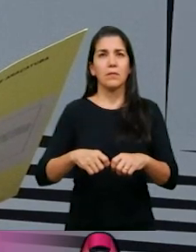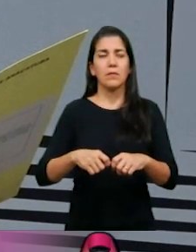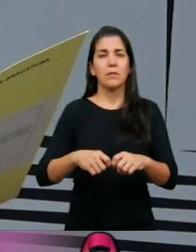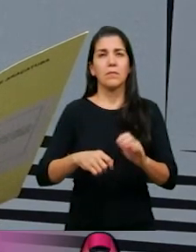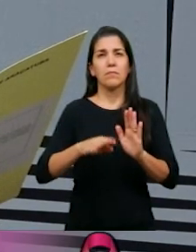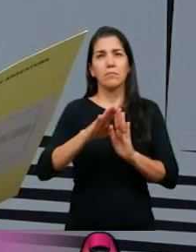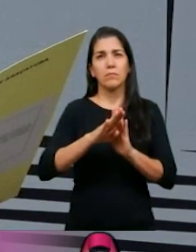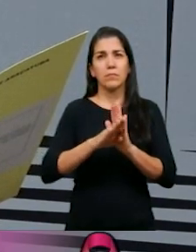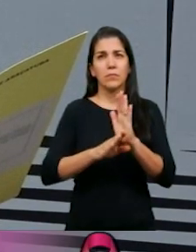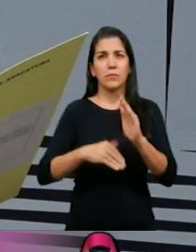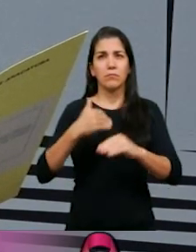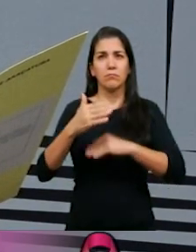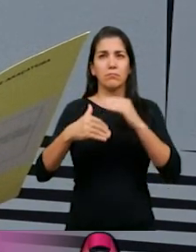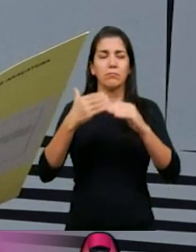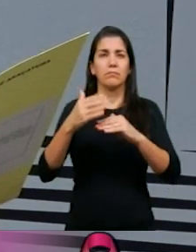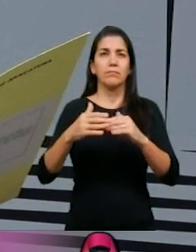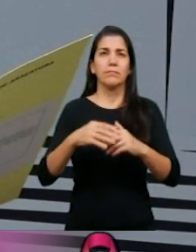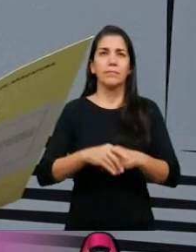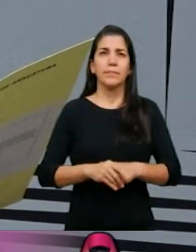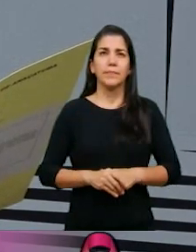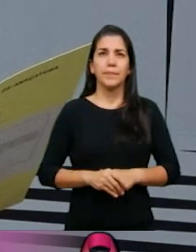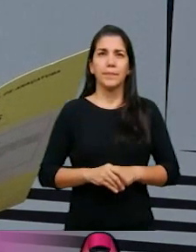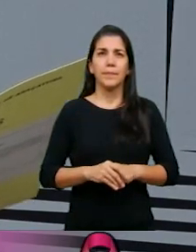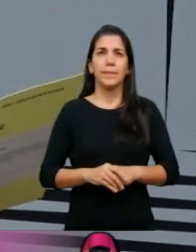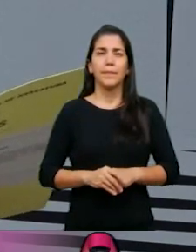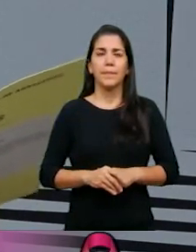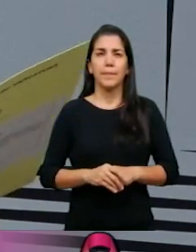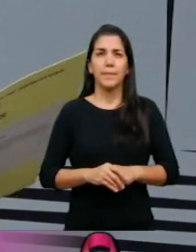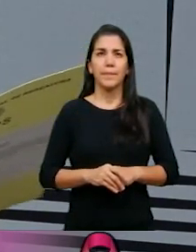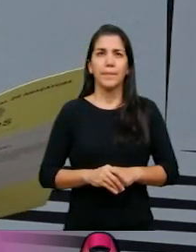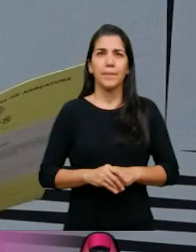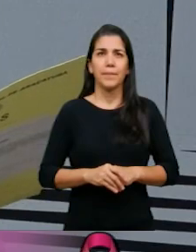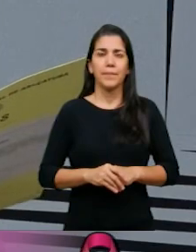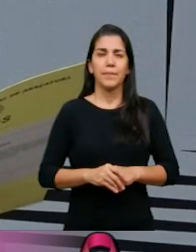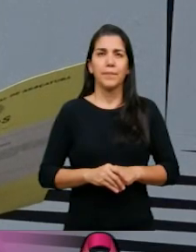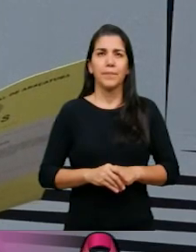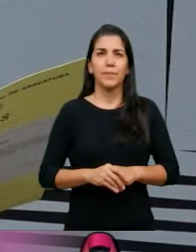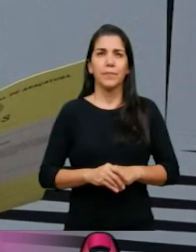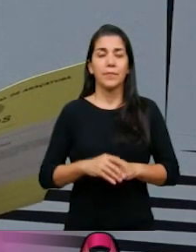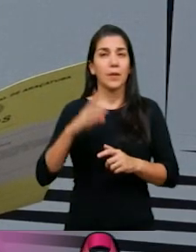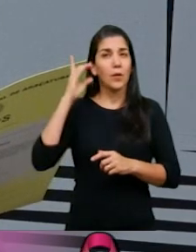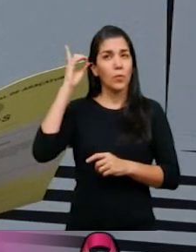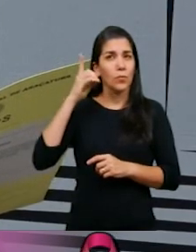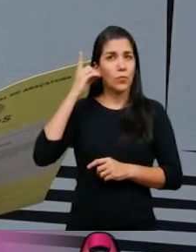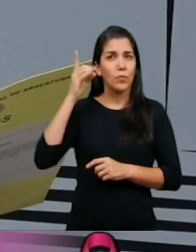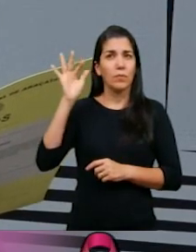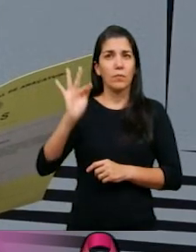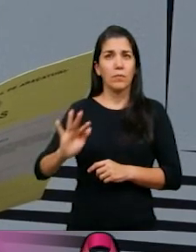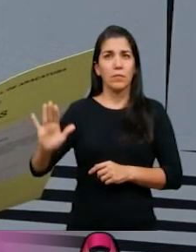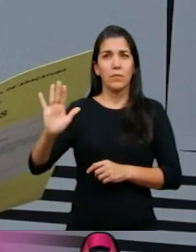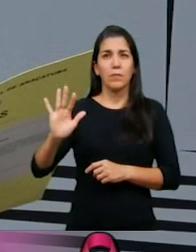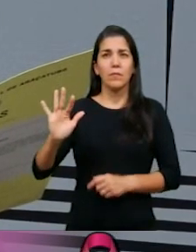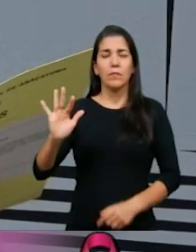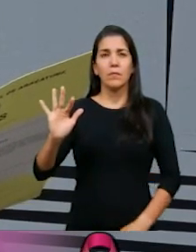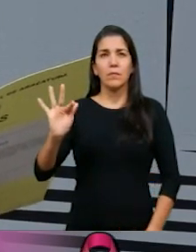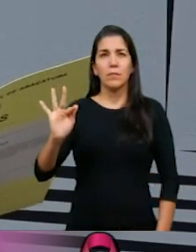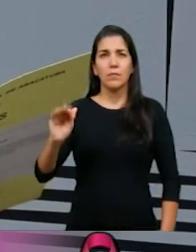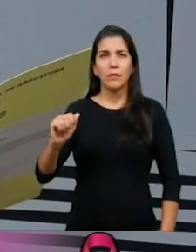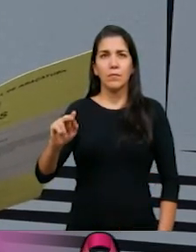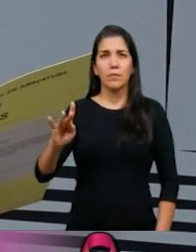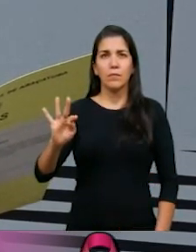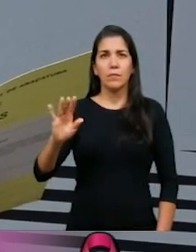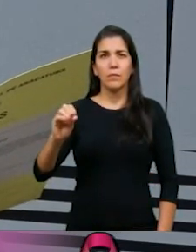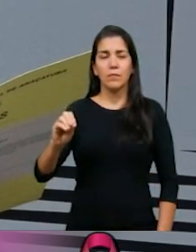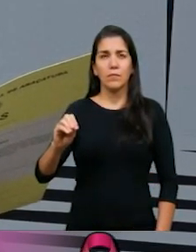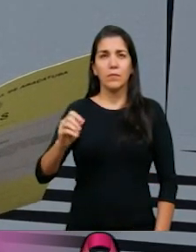carreira evolutiva no serviço público. Considerando que o deputado federal Fausto Pinato, em